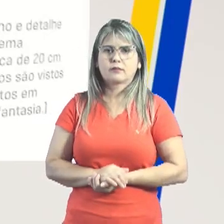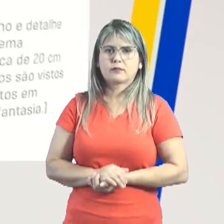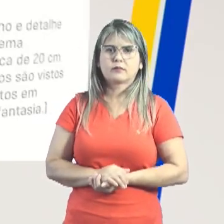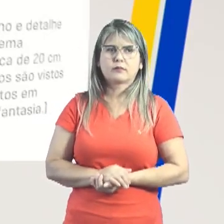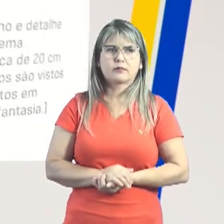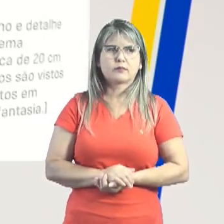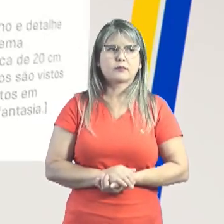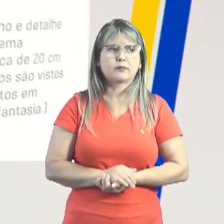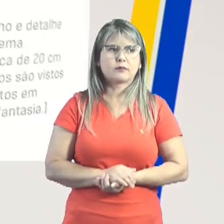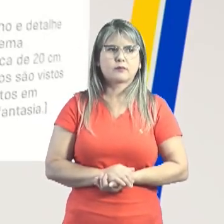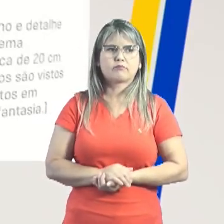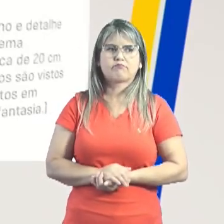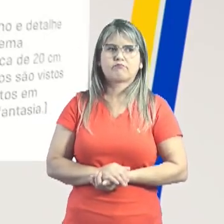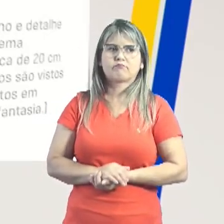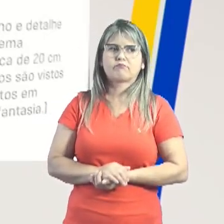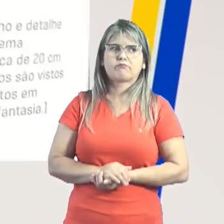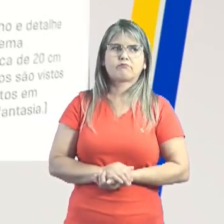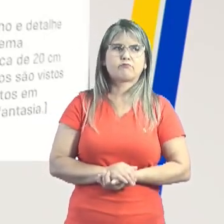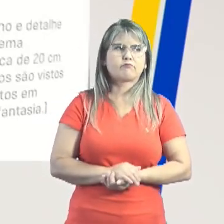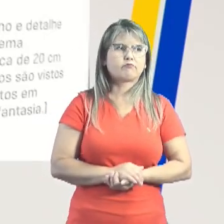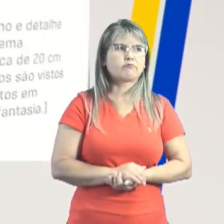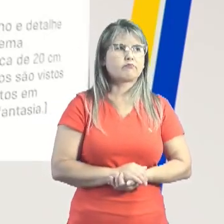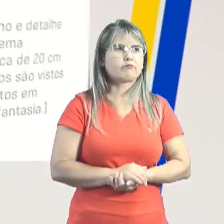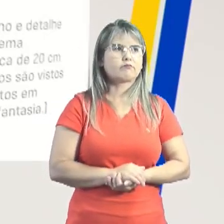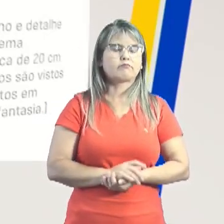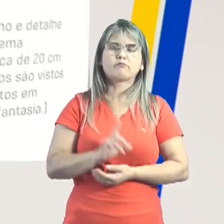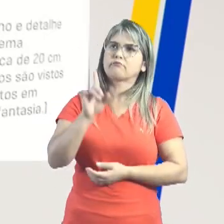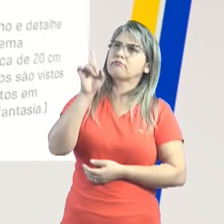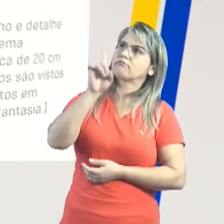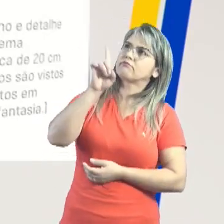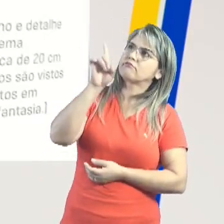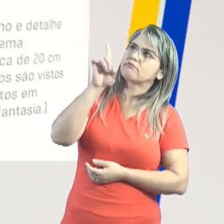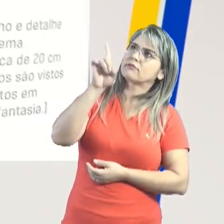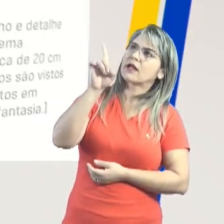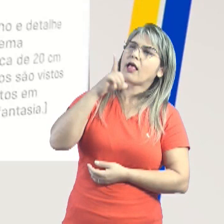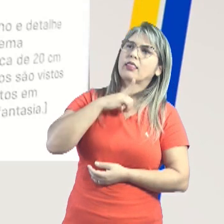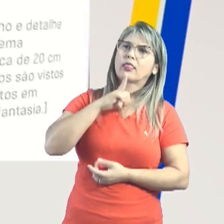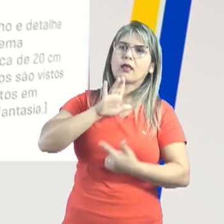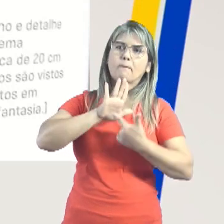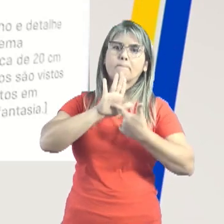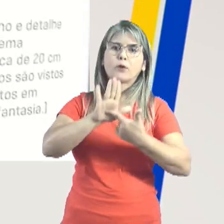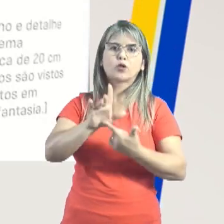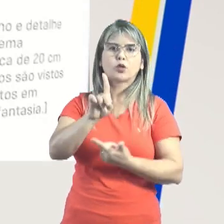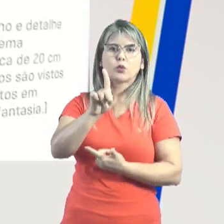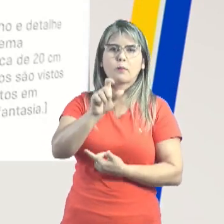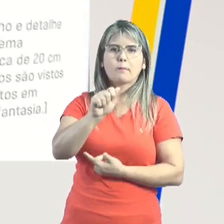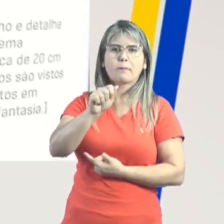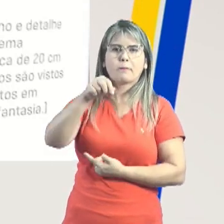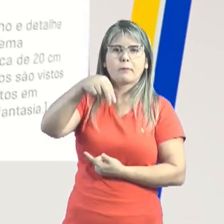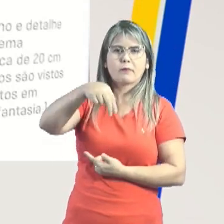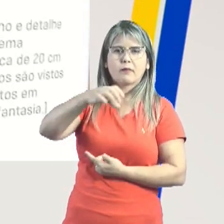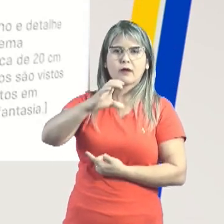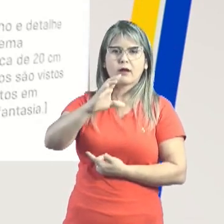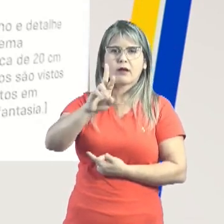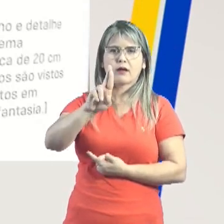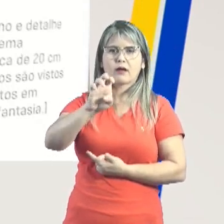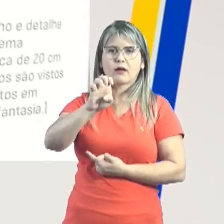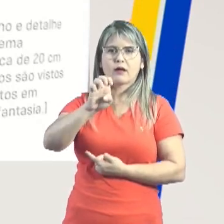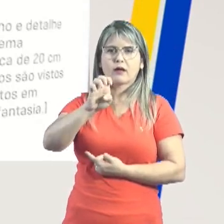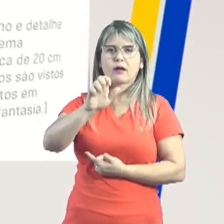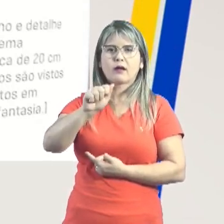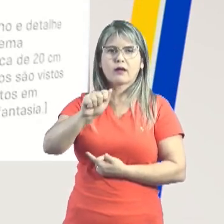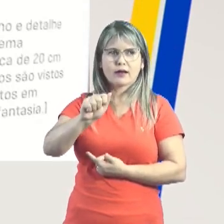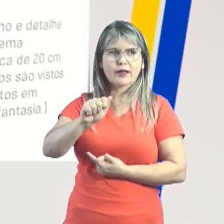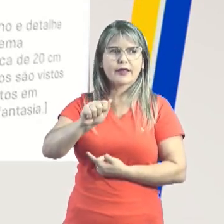Aqui nós temos a imagem do pâncreas, vocês têm essa imagem no livro de vocês. O pâncreas fica nessa